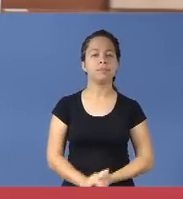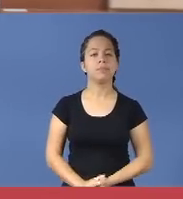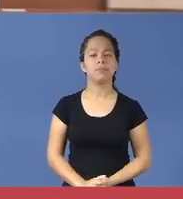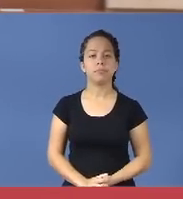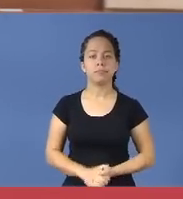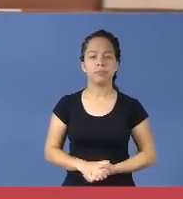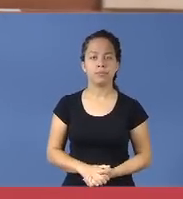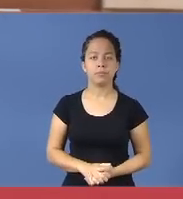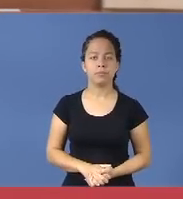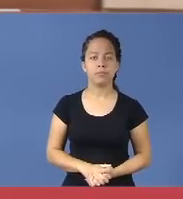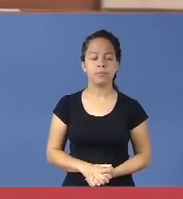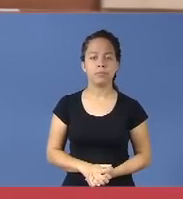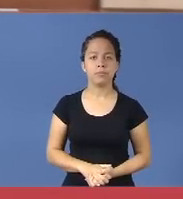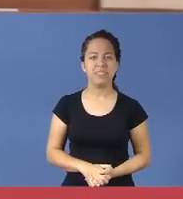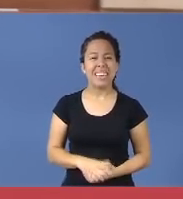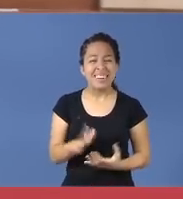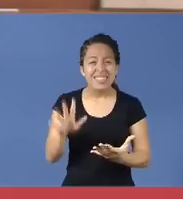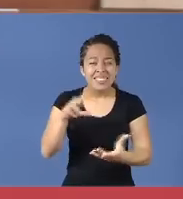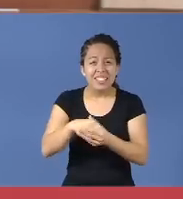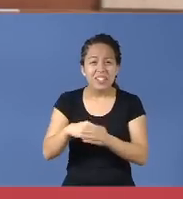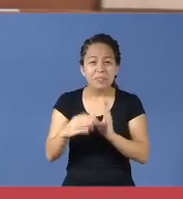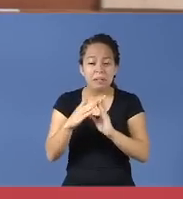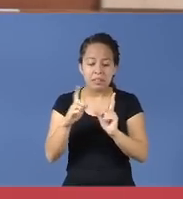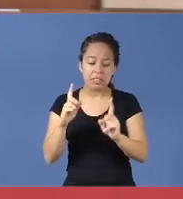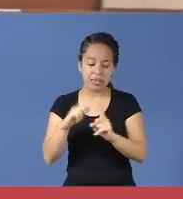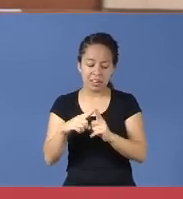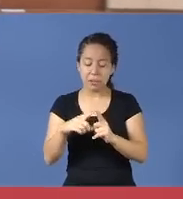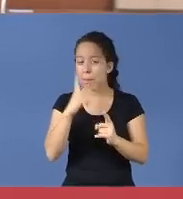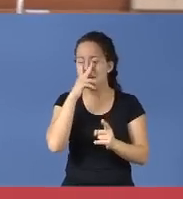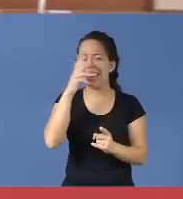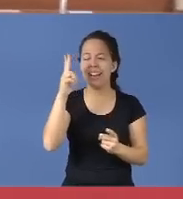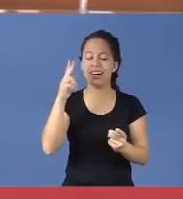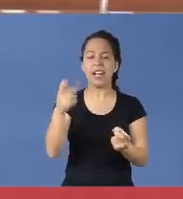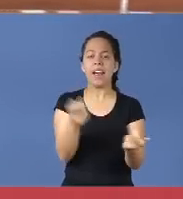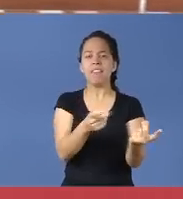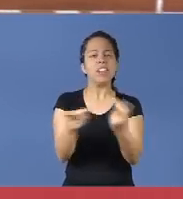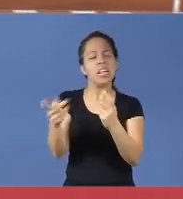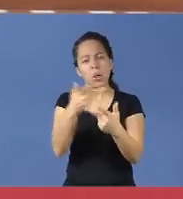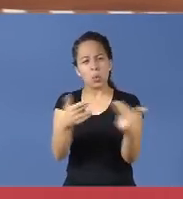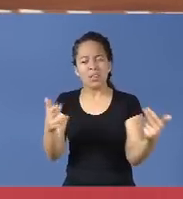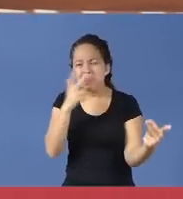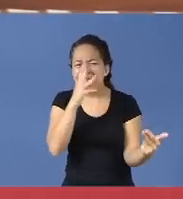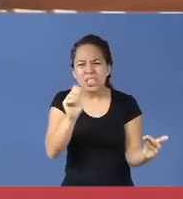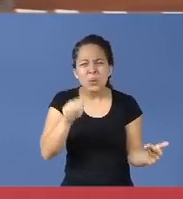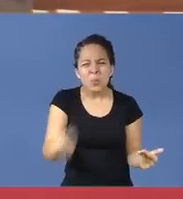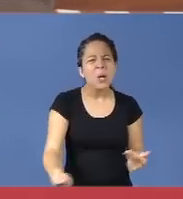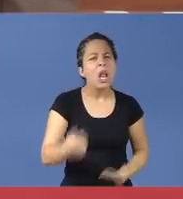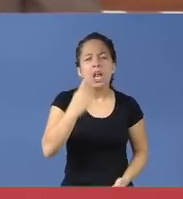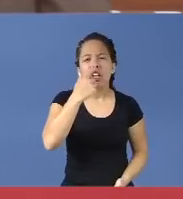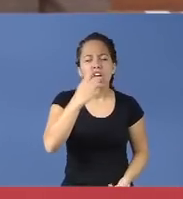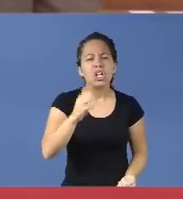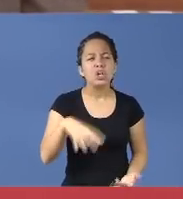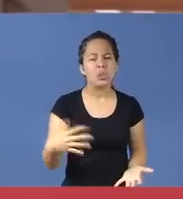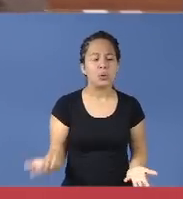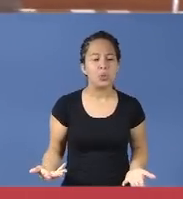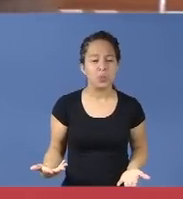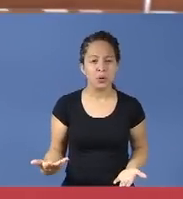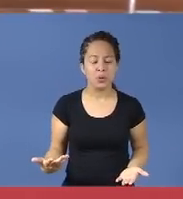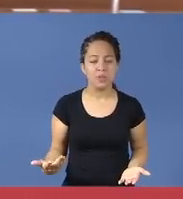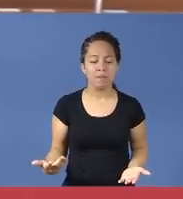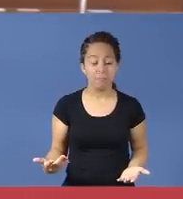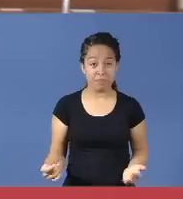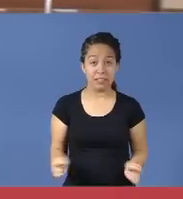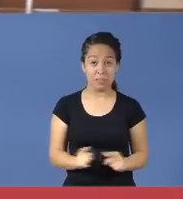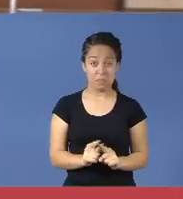posições, trazer isso para dentro, um lixo para dentro da igreja, isso não tem problema. Porteiros, cuidado de diácono, diácono